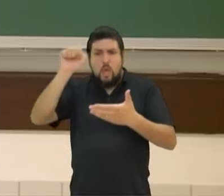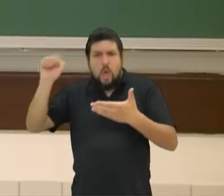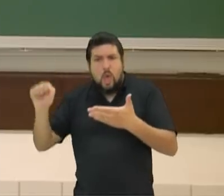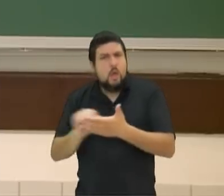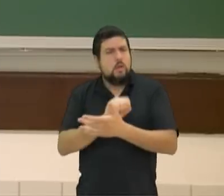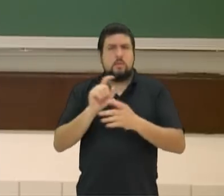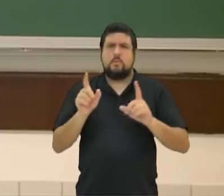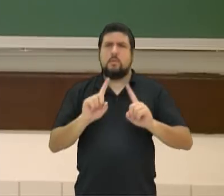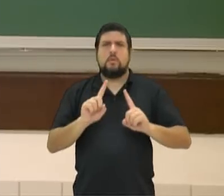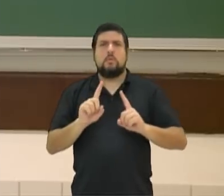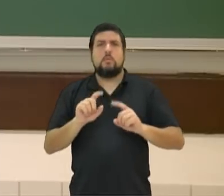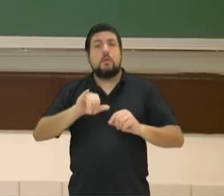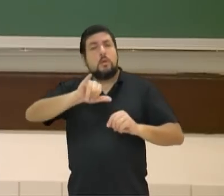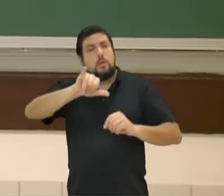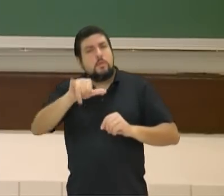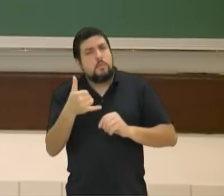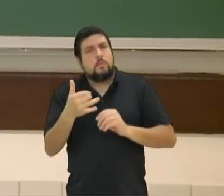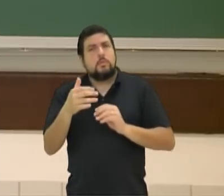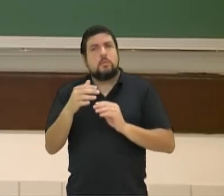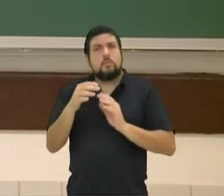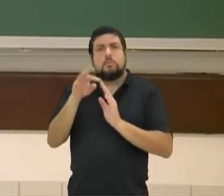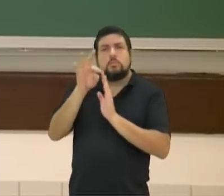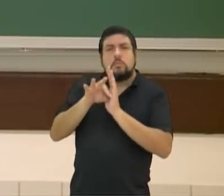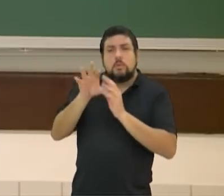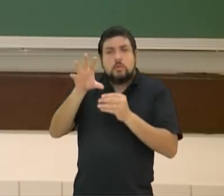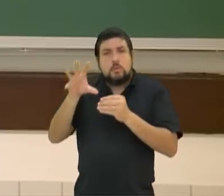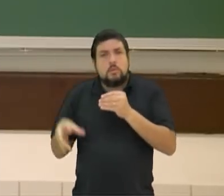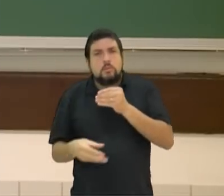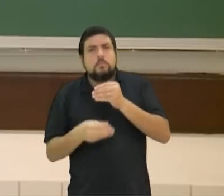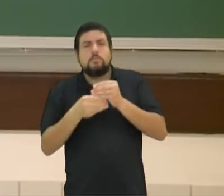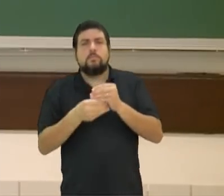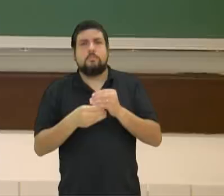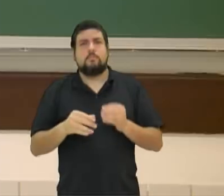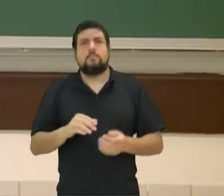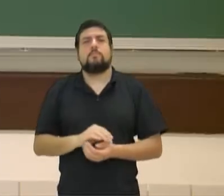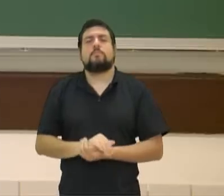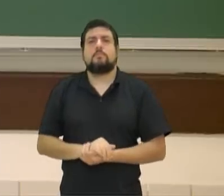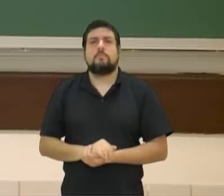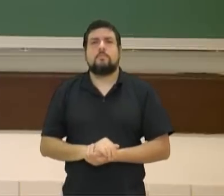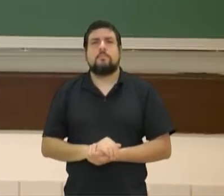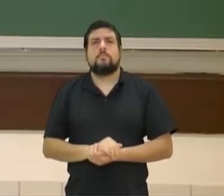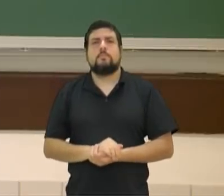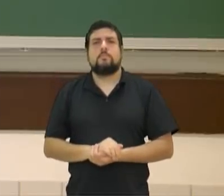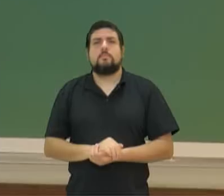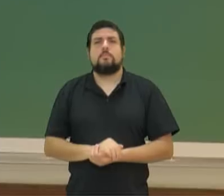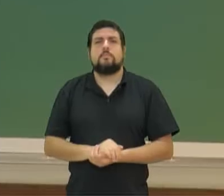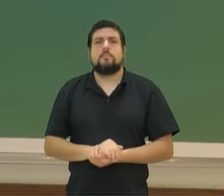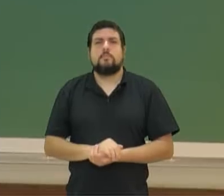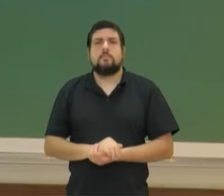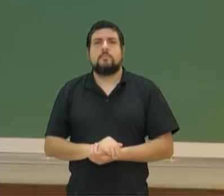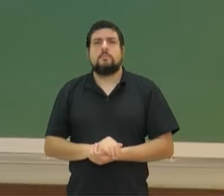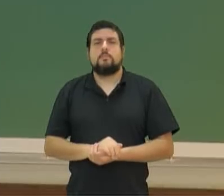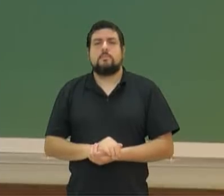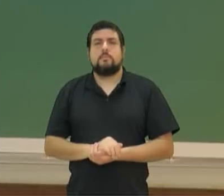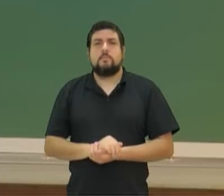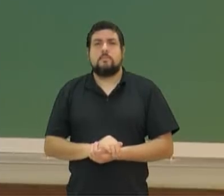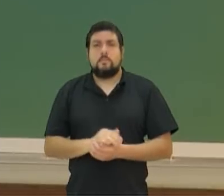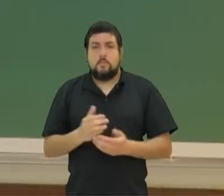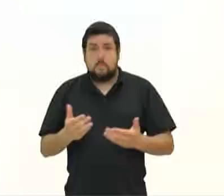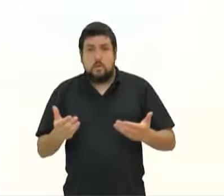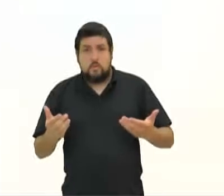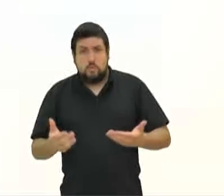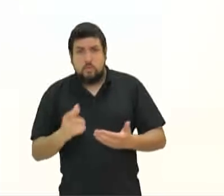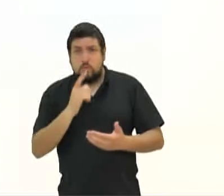fez. Complemente as ideias que não tem na sua ideia que está no seu caderno, ok? A água que temos na